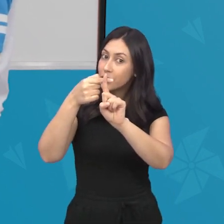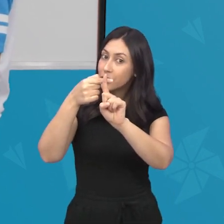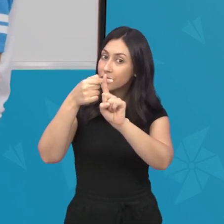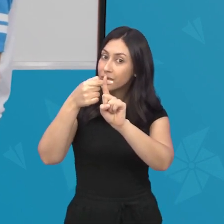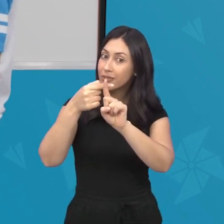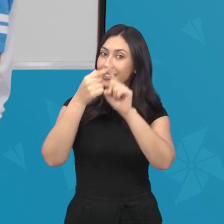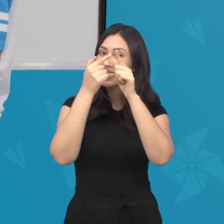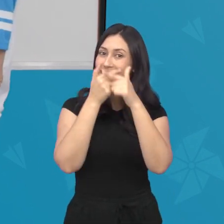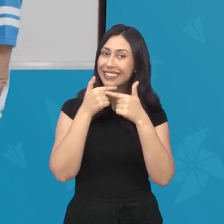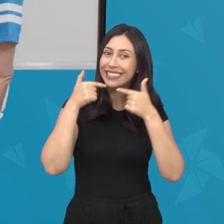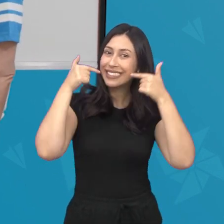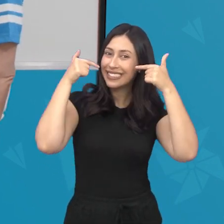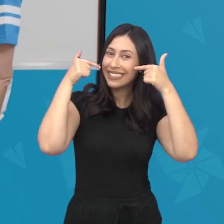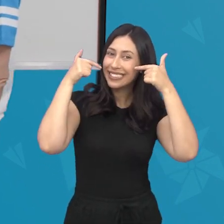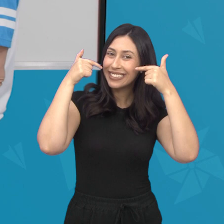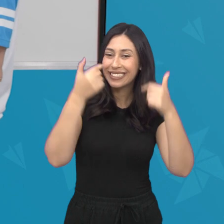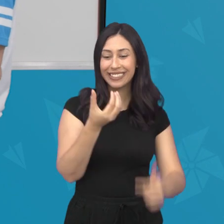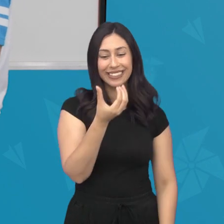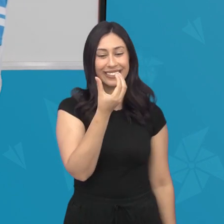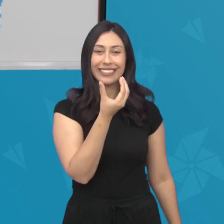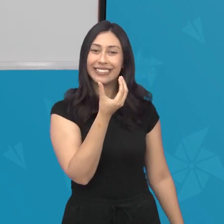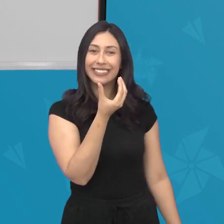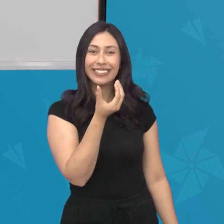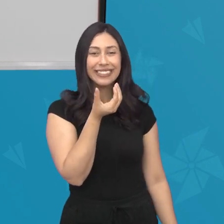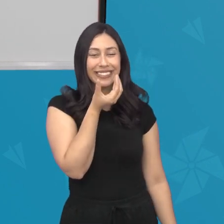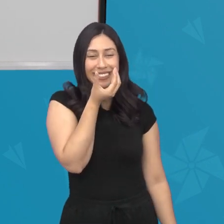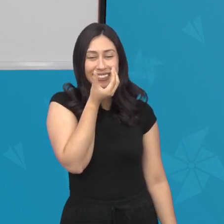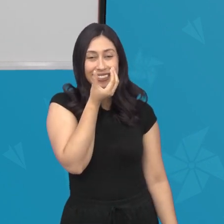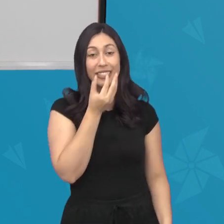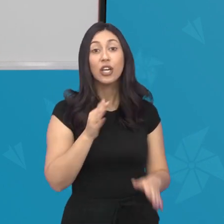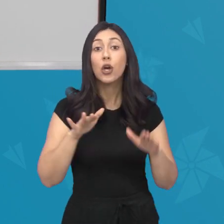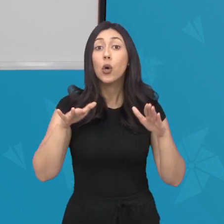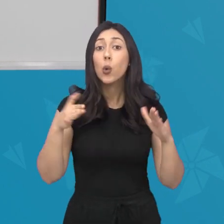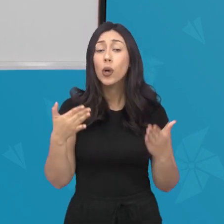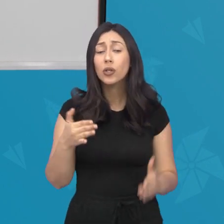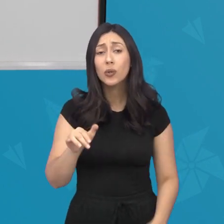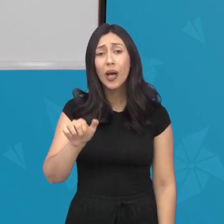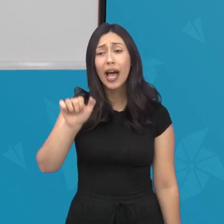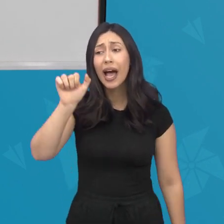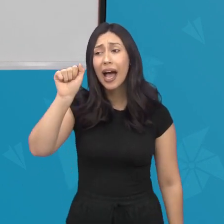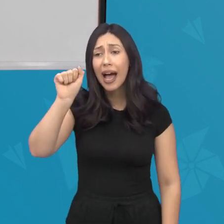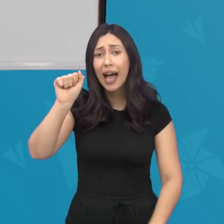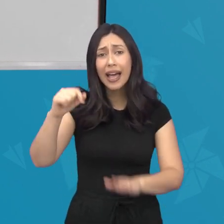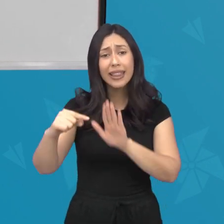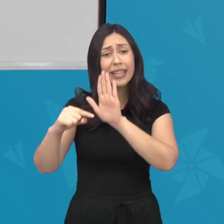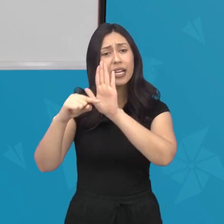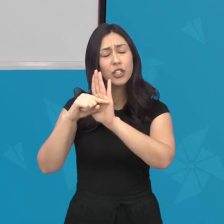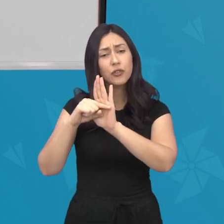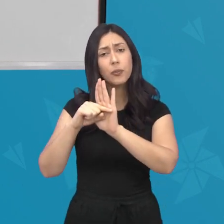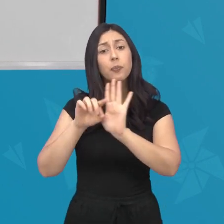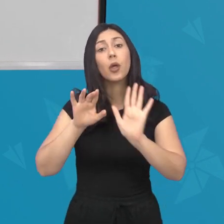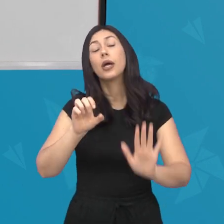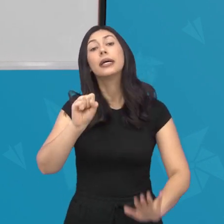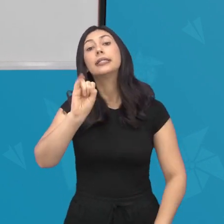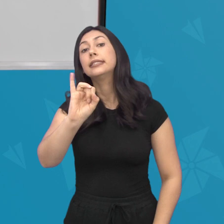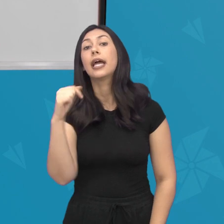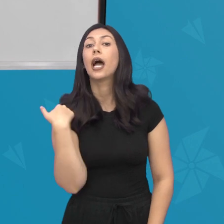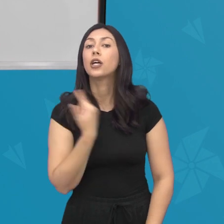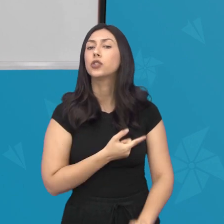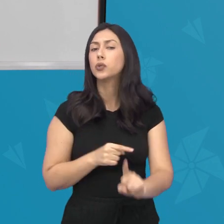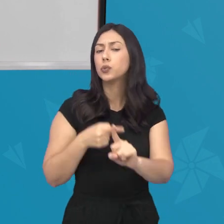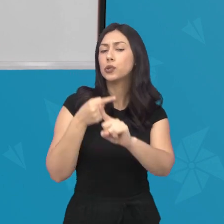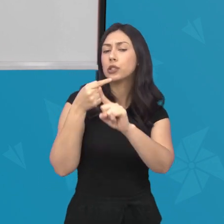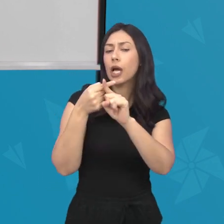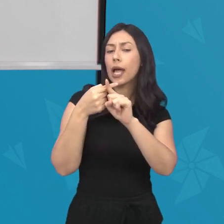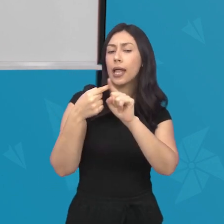é um sorriso. E quando A for negativo, se fosse negativo, se a gente multiplicasse isso aqui,